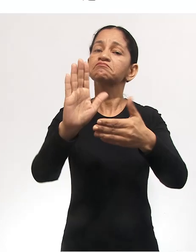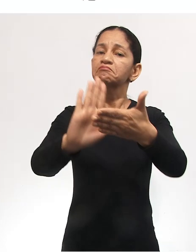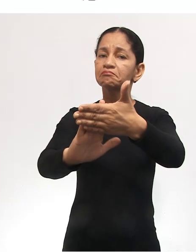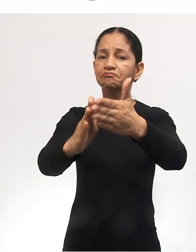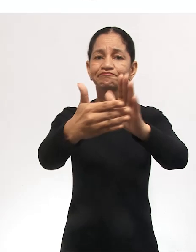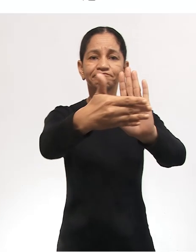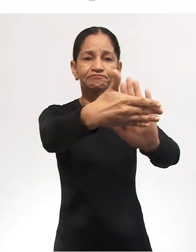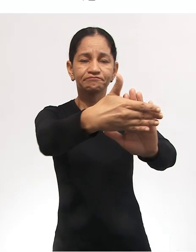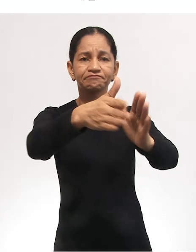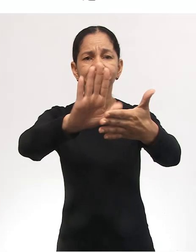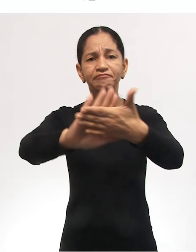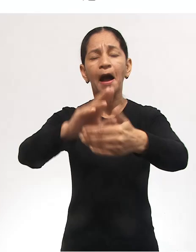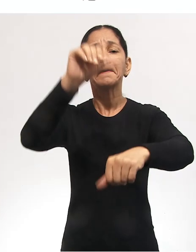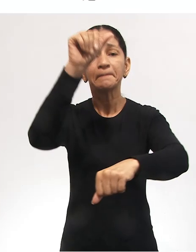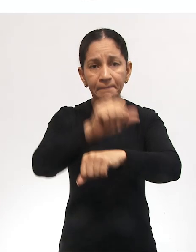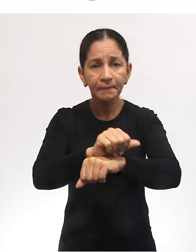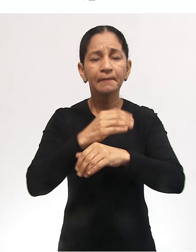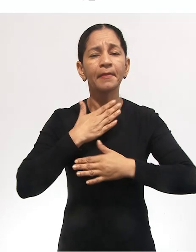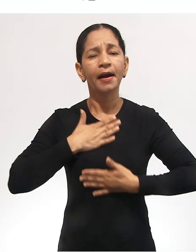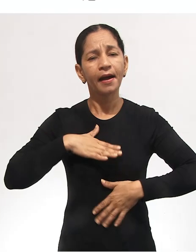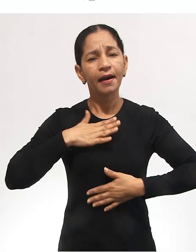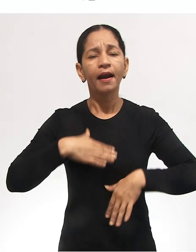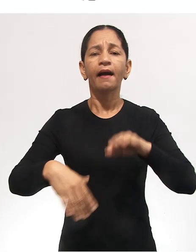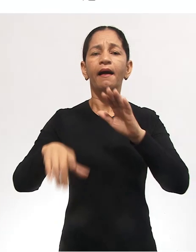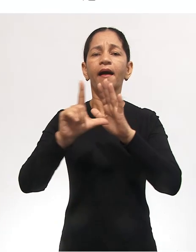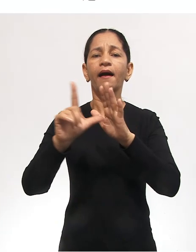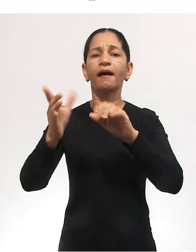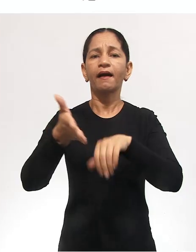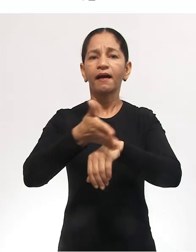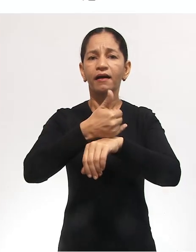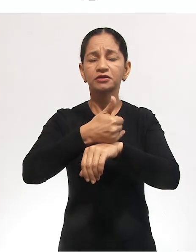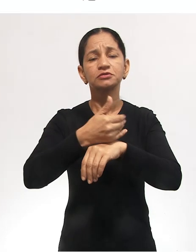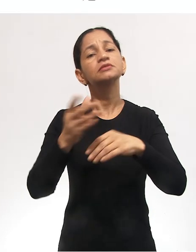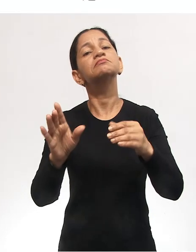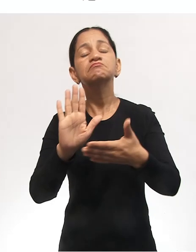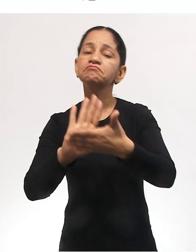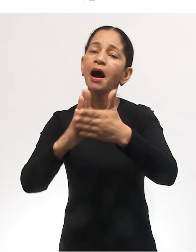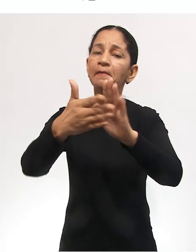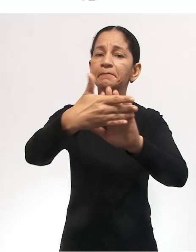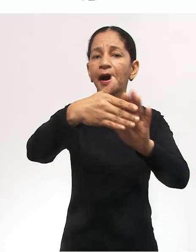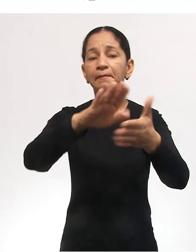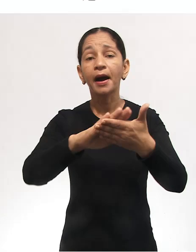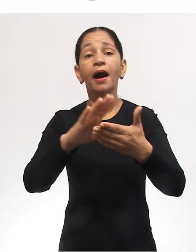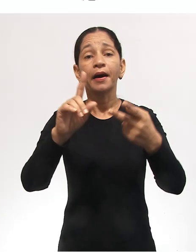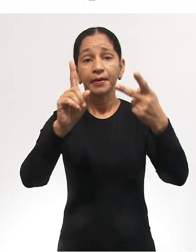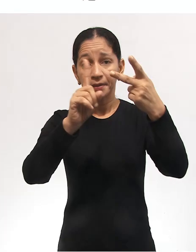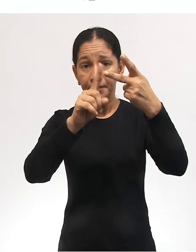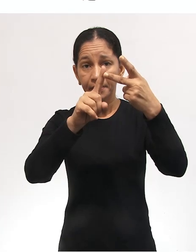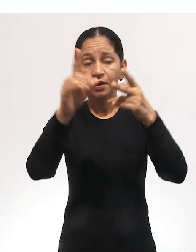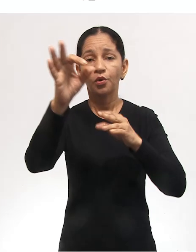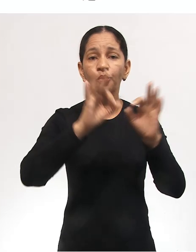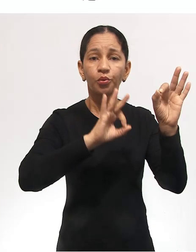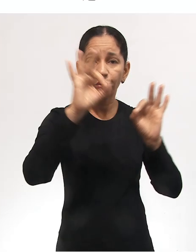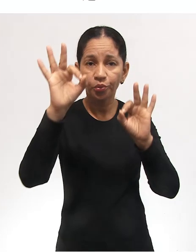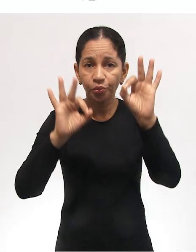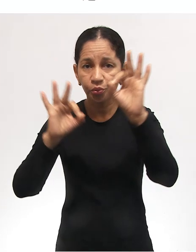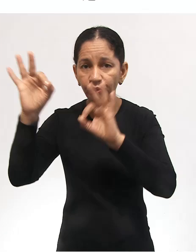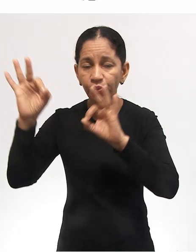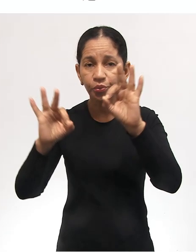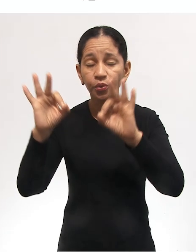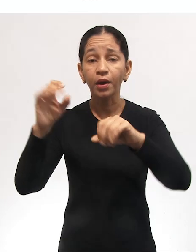Alongamento, então para um pouquinho, faz um alongamento antes, durante, organização do tempo, né? Então